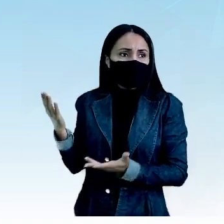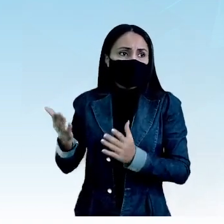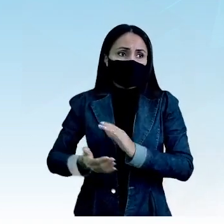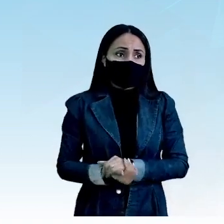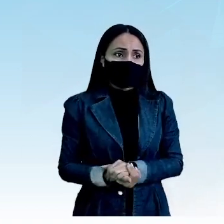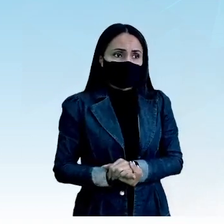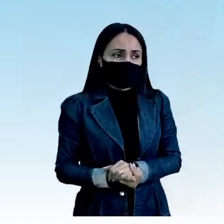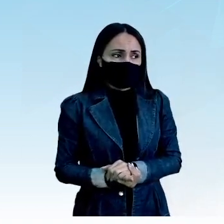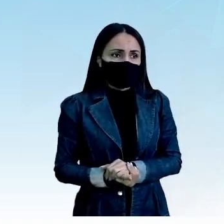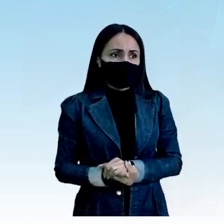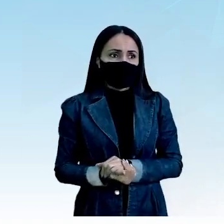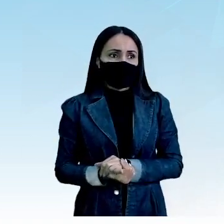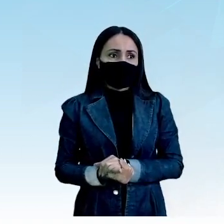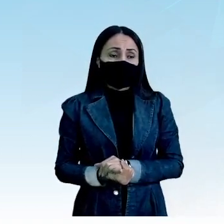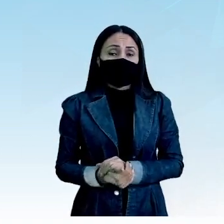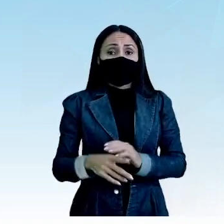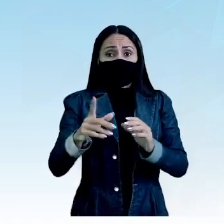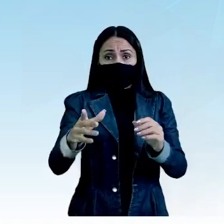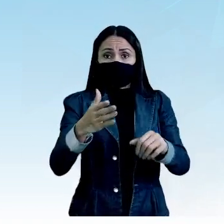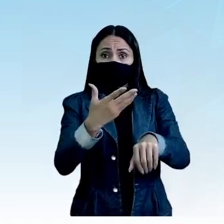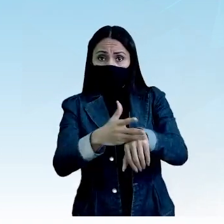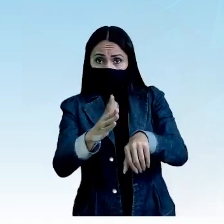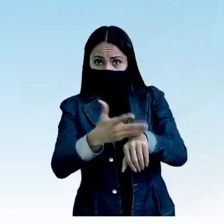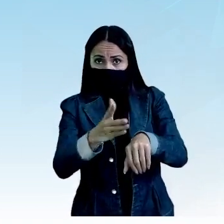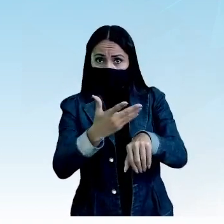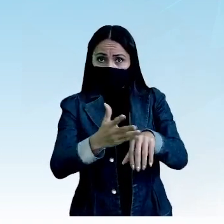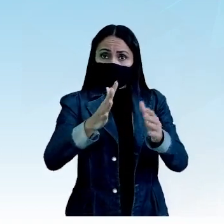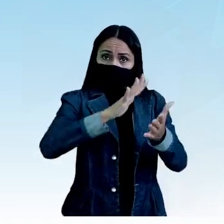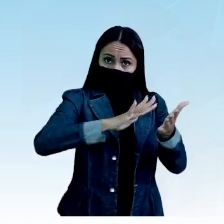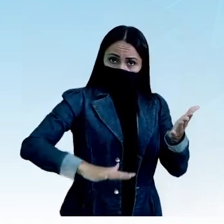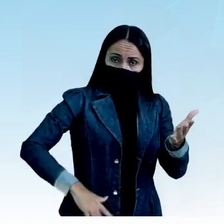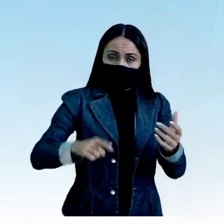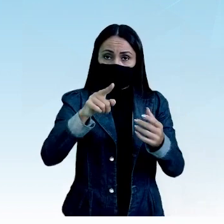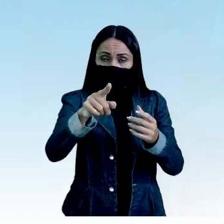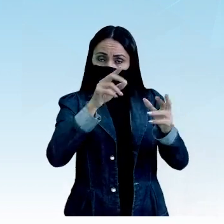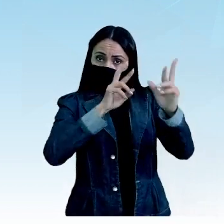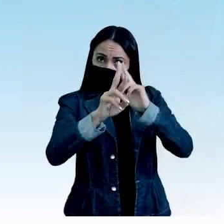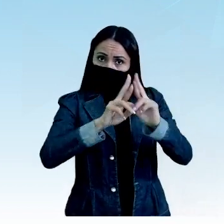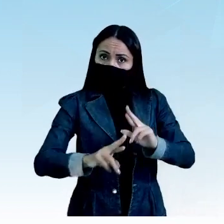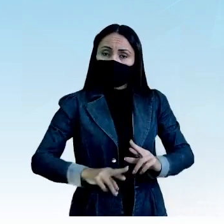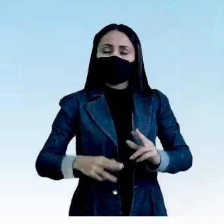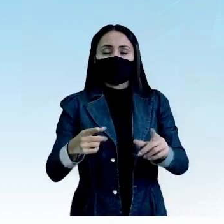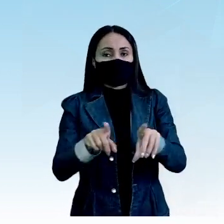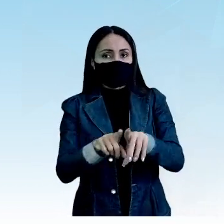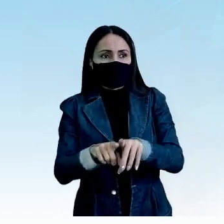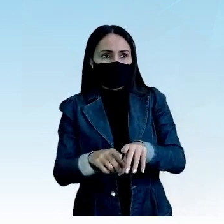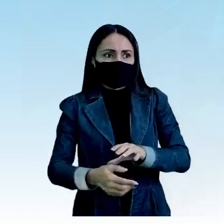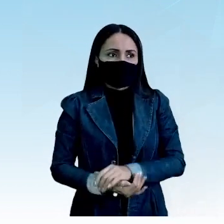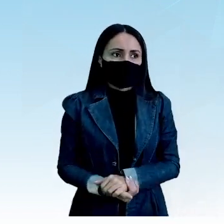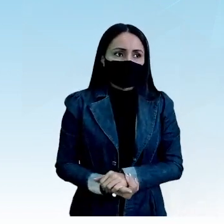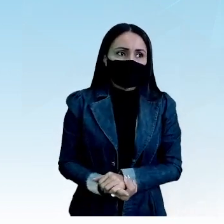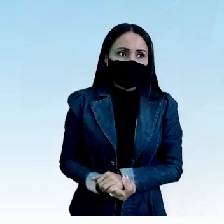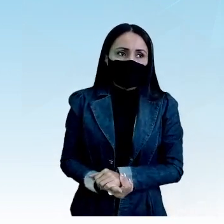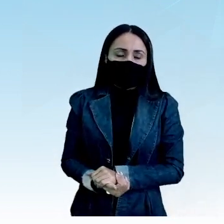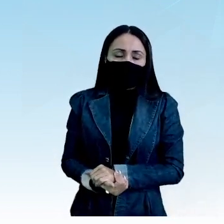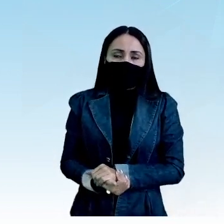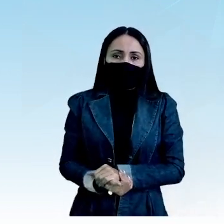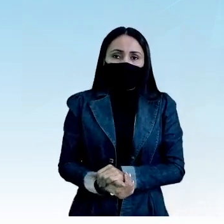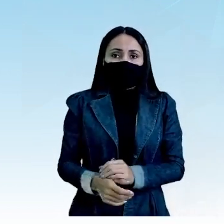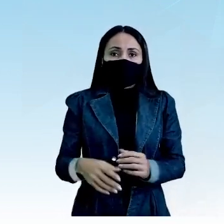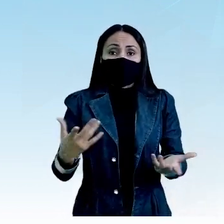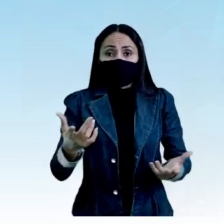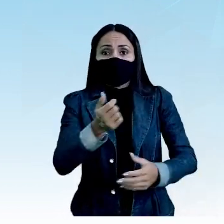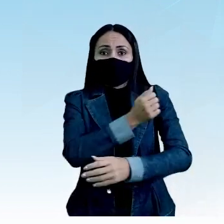você, eu deixo como um exercício aqui, um desafio, professor, que no final você vai deixar também eu já deixo para o nosso estudante